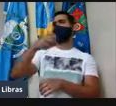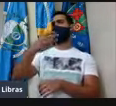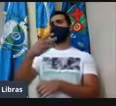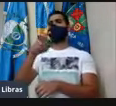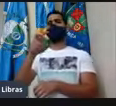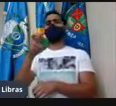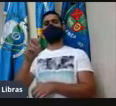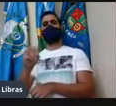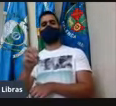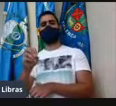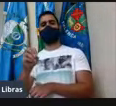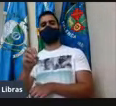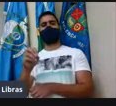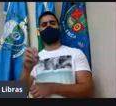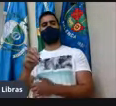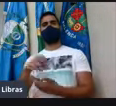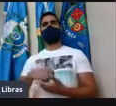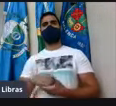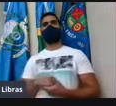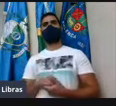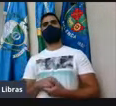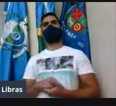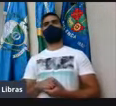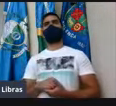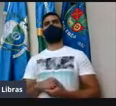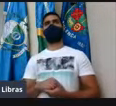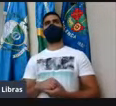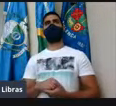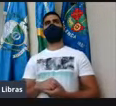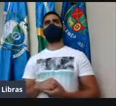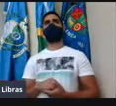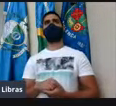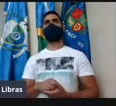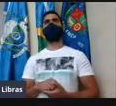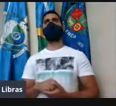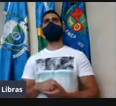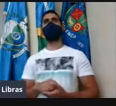R$ 9.350.000 e outros quebradinhos, vereadores,